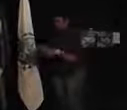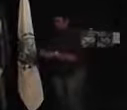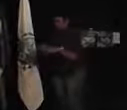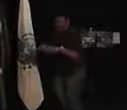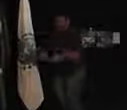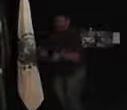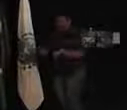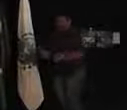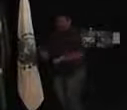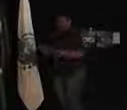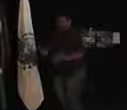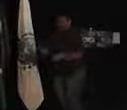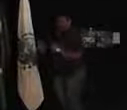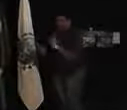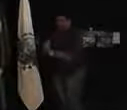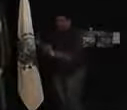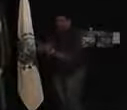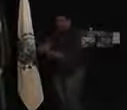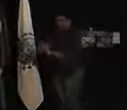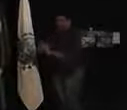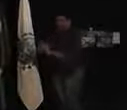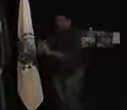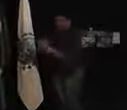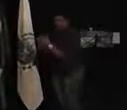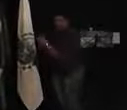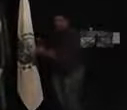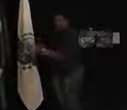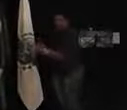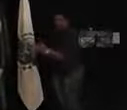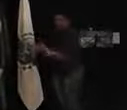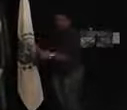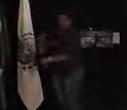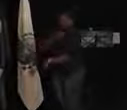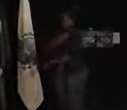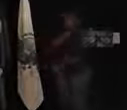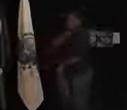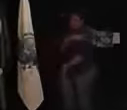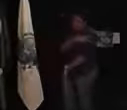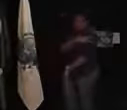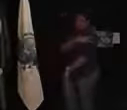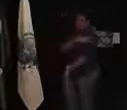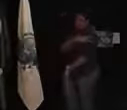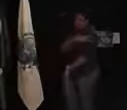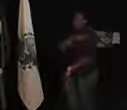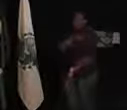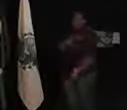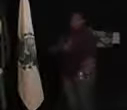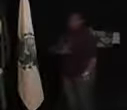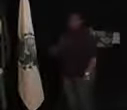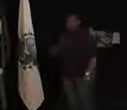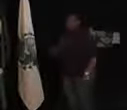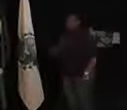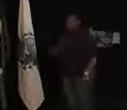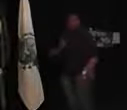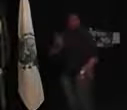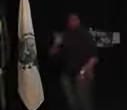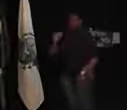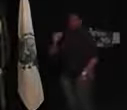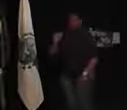agressividade, né? Que é uma queixa ali que vem aparecendo muito entre os pequeninos do primeiro e do segundo ano.